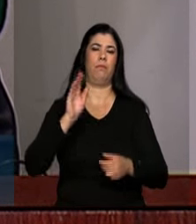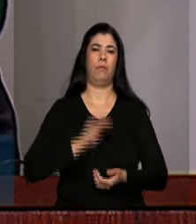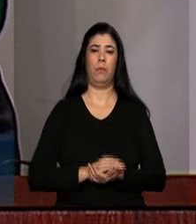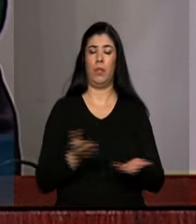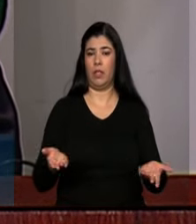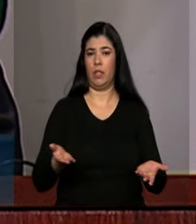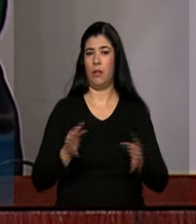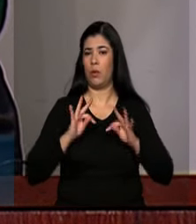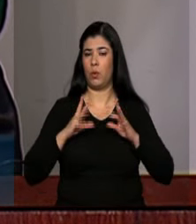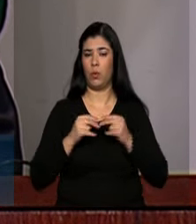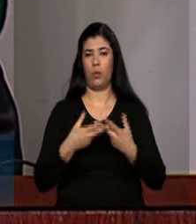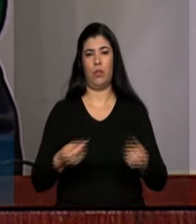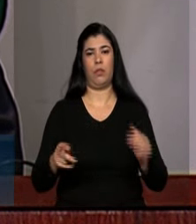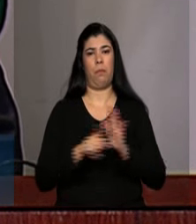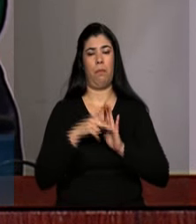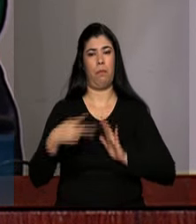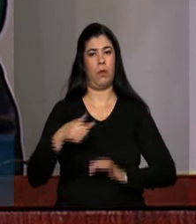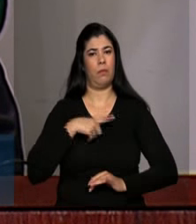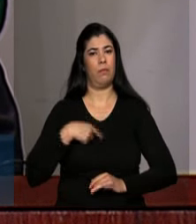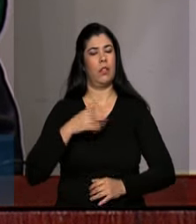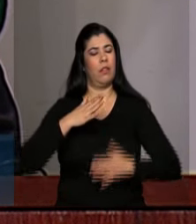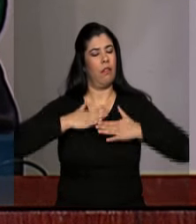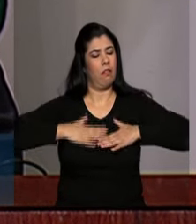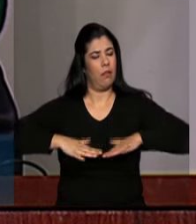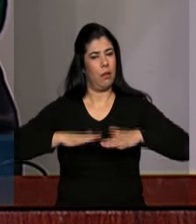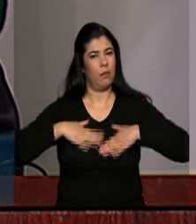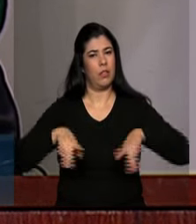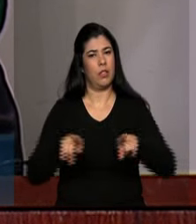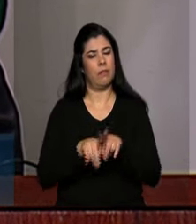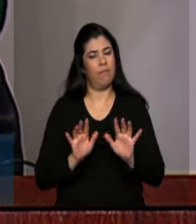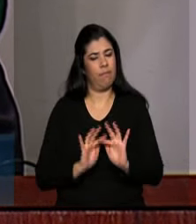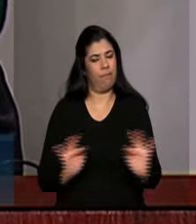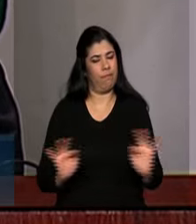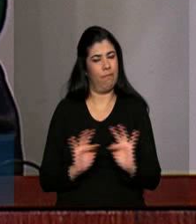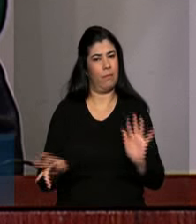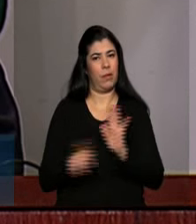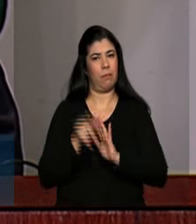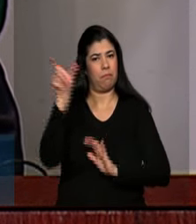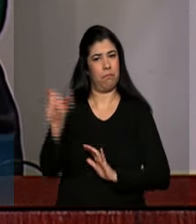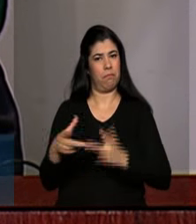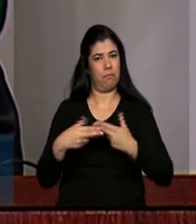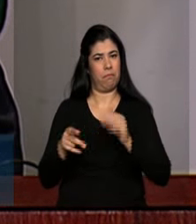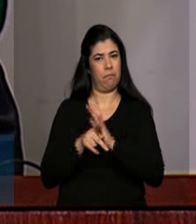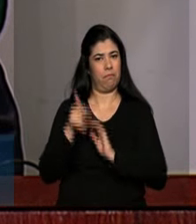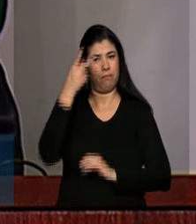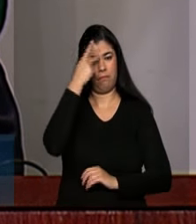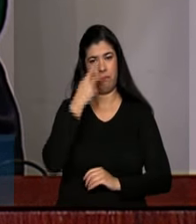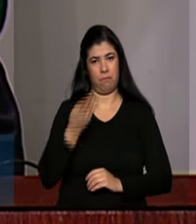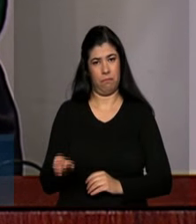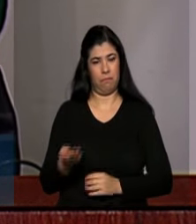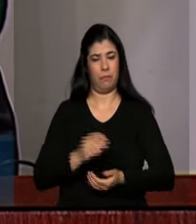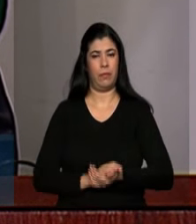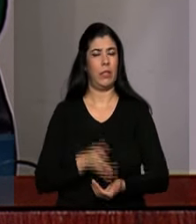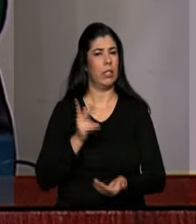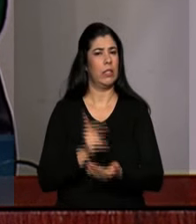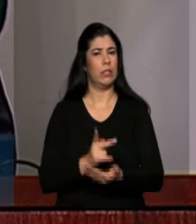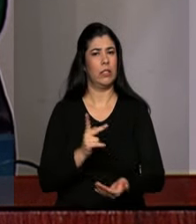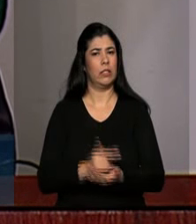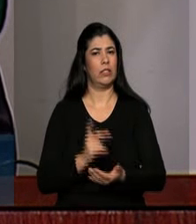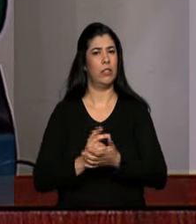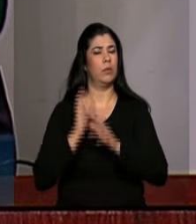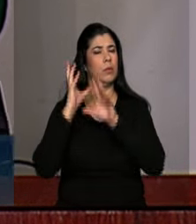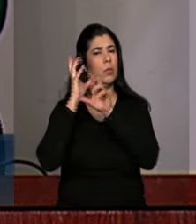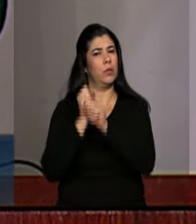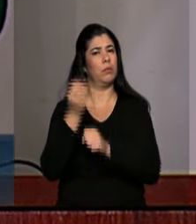sem deixar de lado a serenidade e a simplicidade que lhe são características. Sempre nos